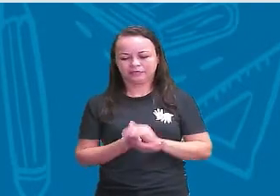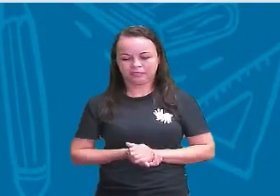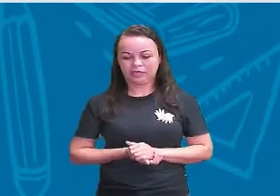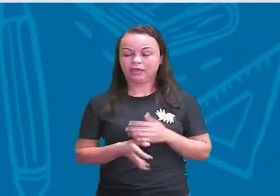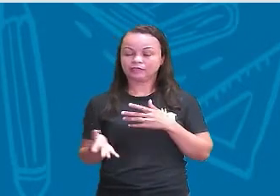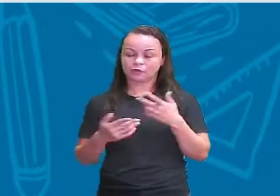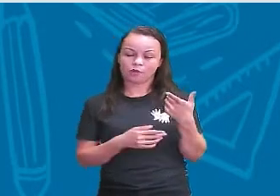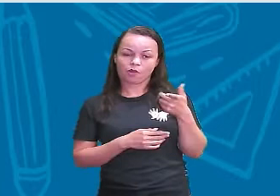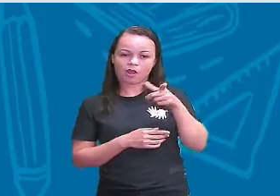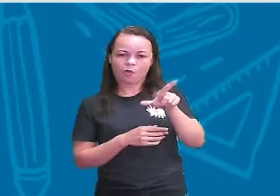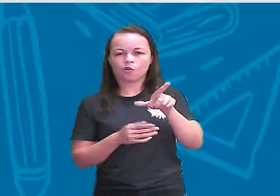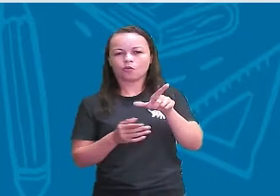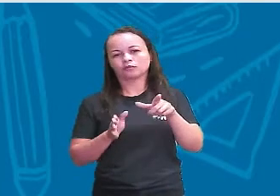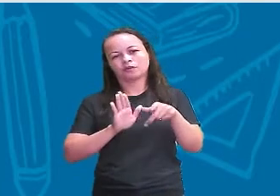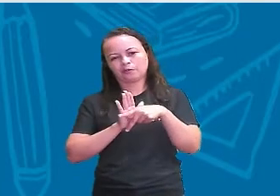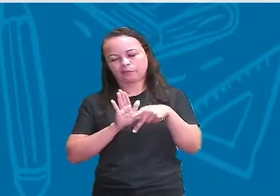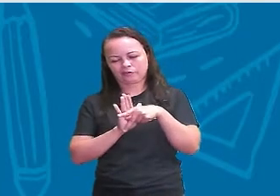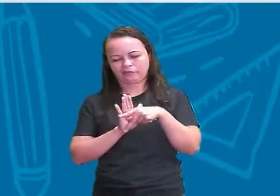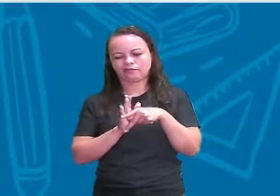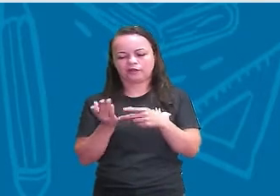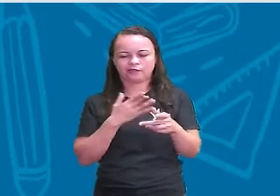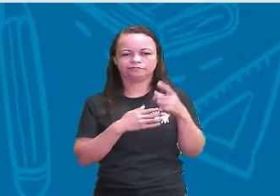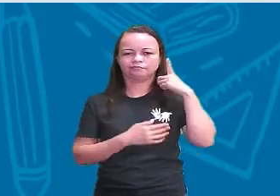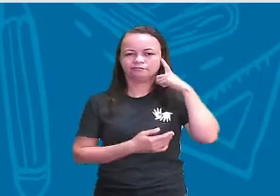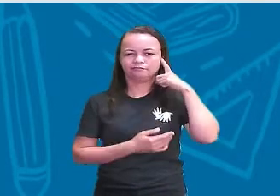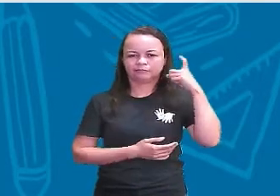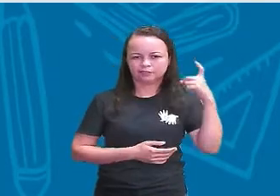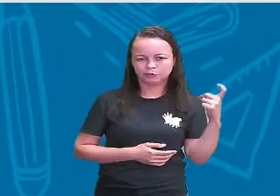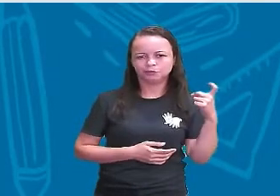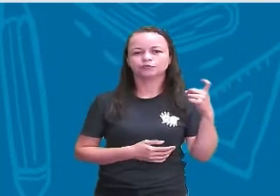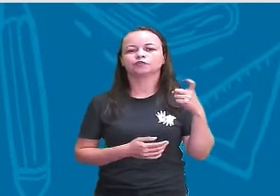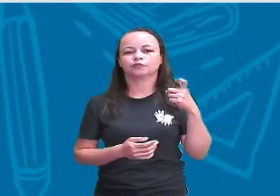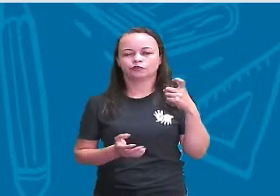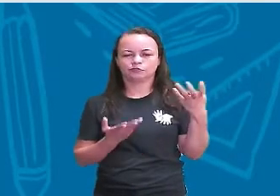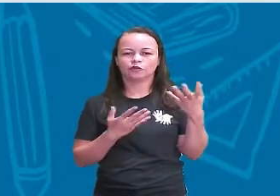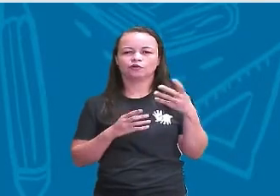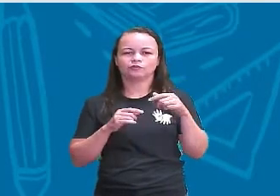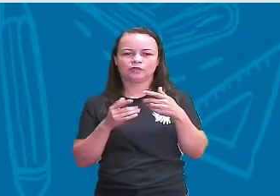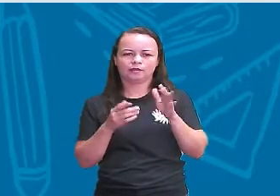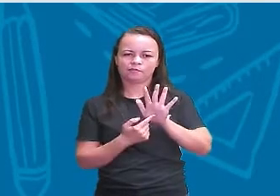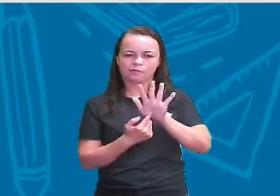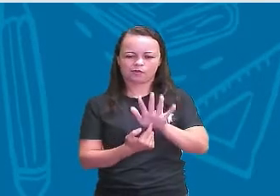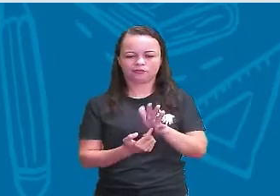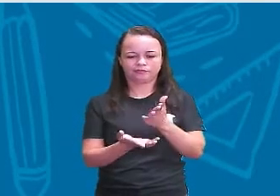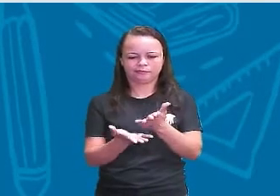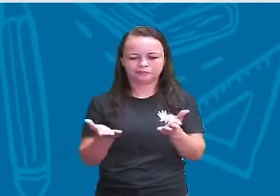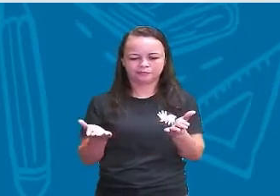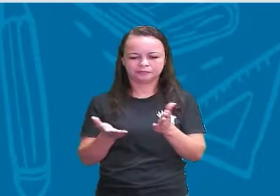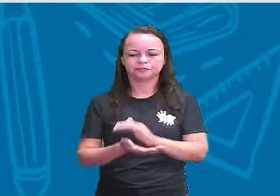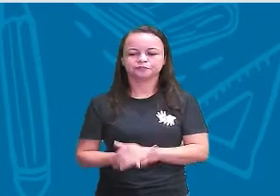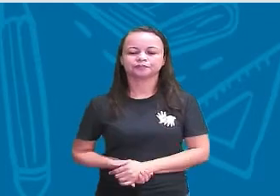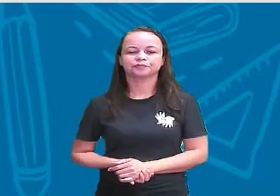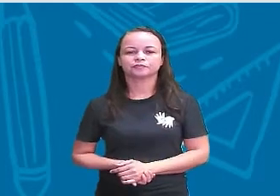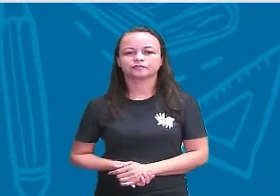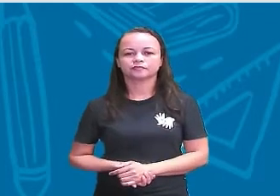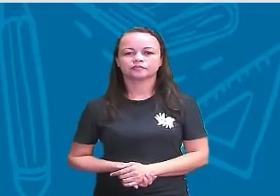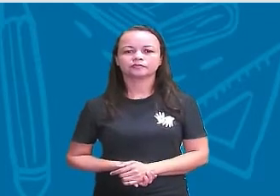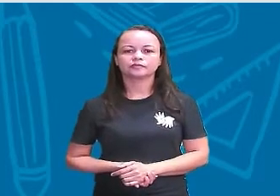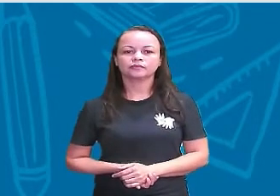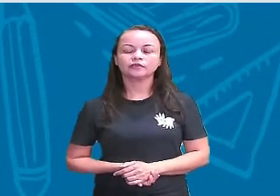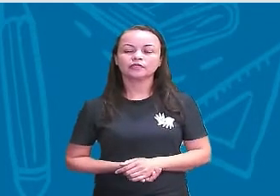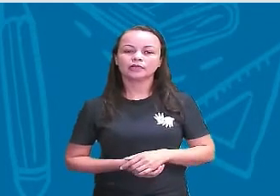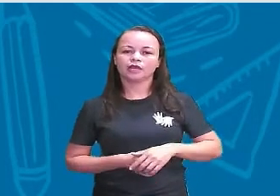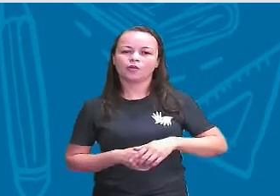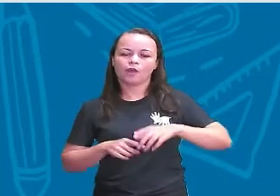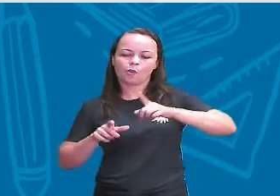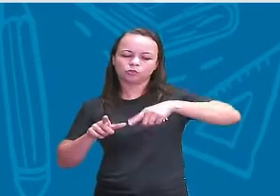uma outra propriedade que o som ele vai apresentar, tá certo? Então, a altura vai estar muito associada